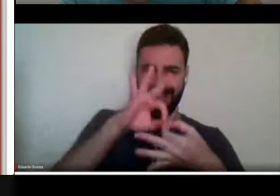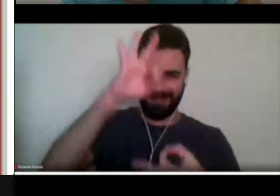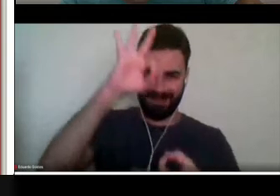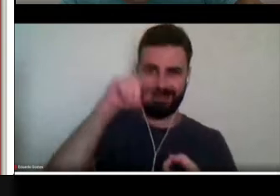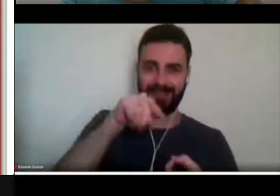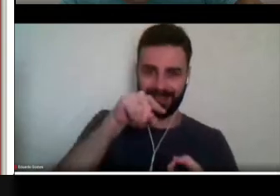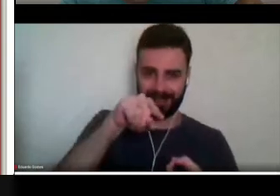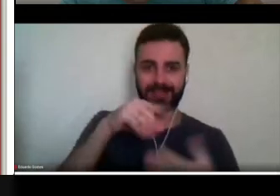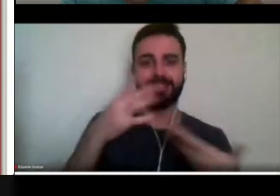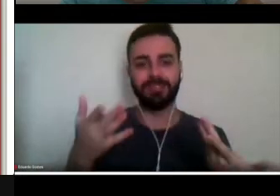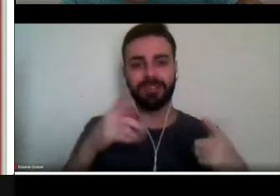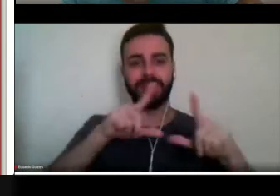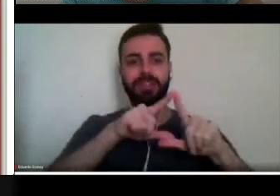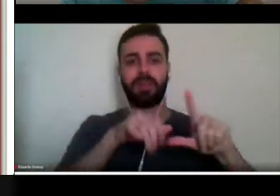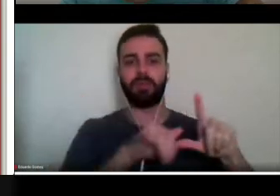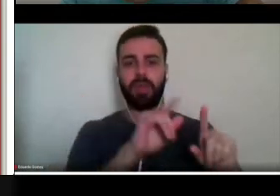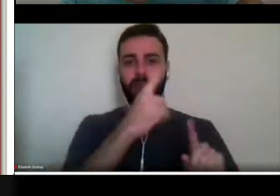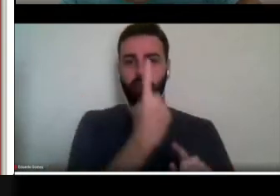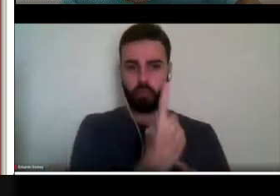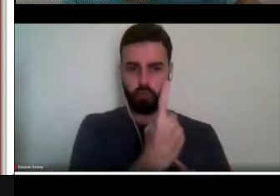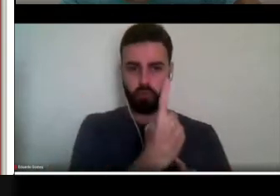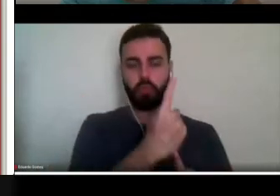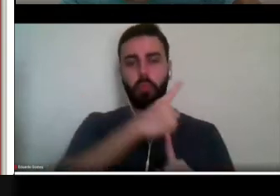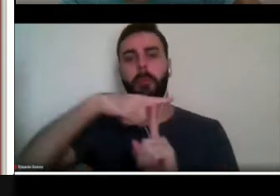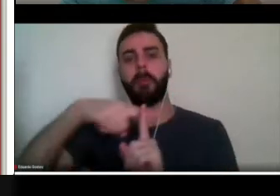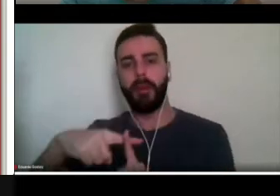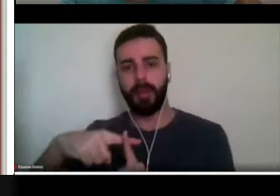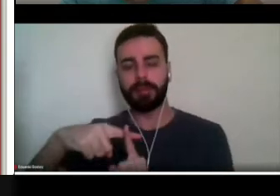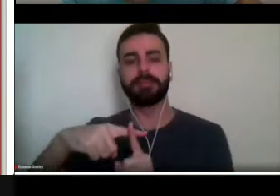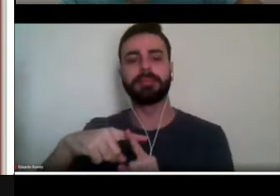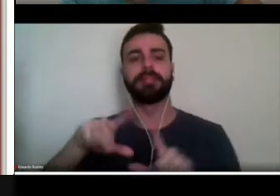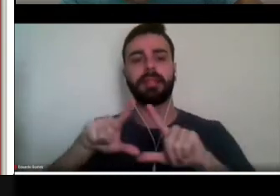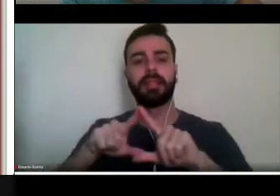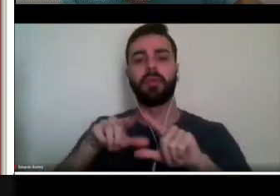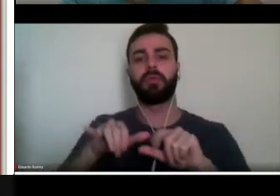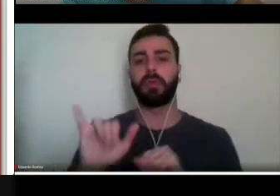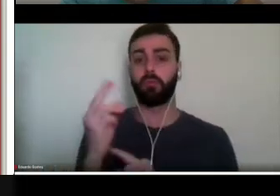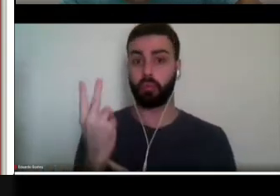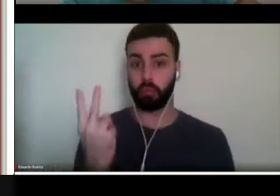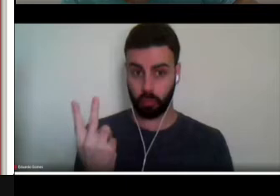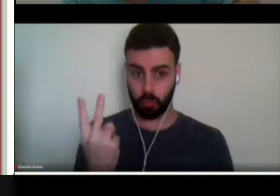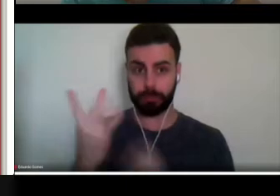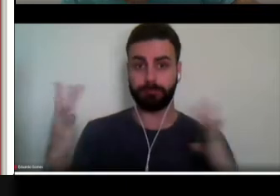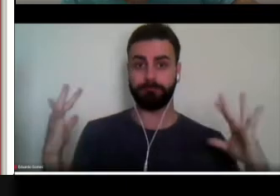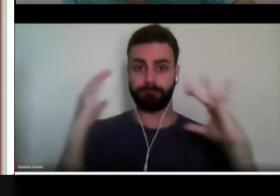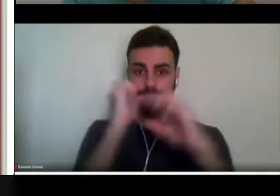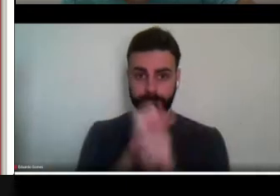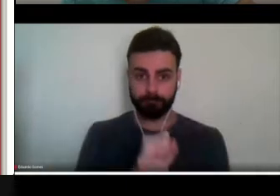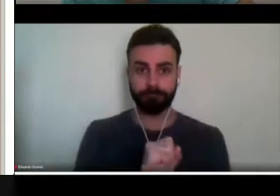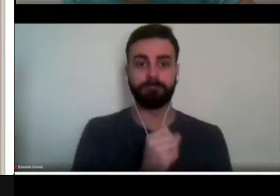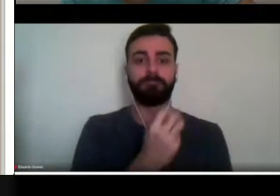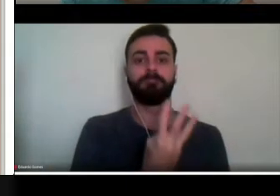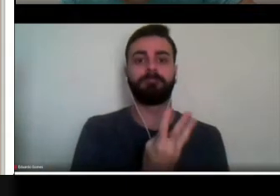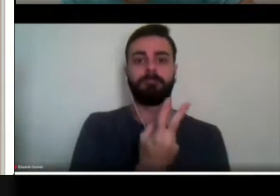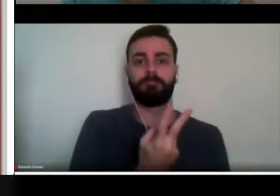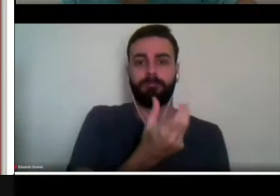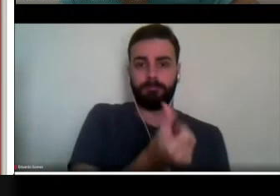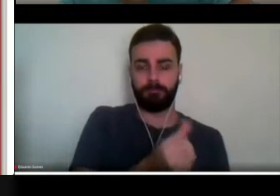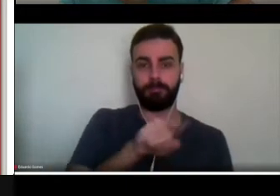delta Y2, que vai ser 326,5 metros